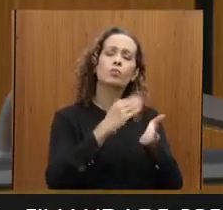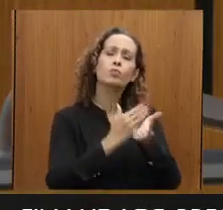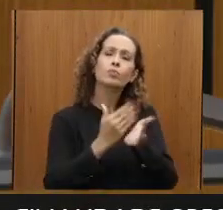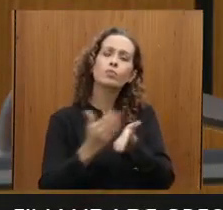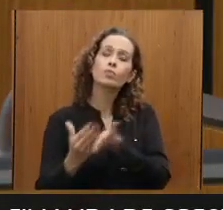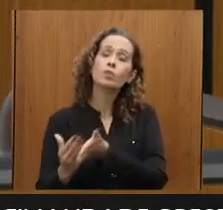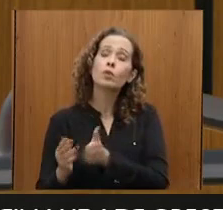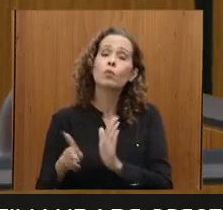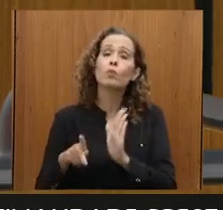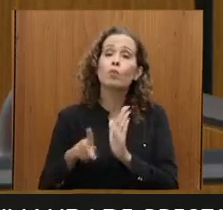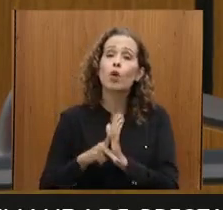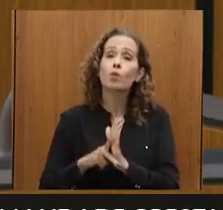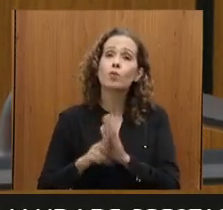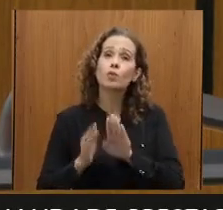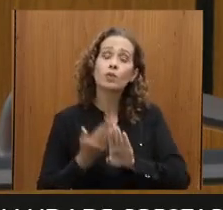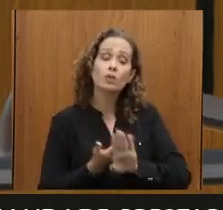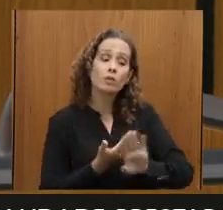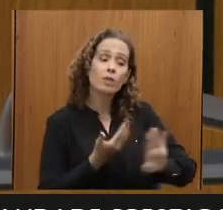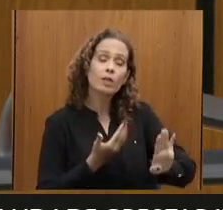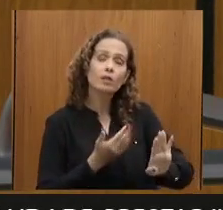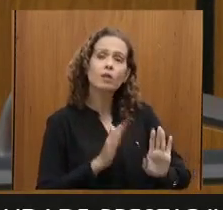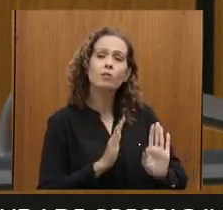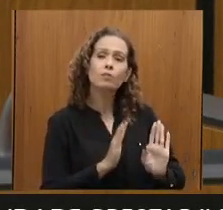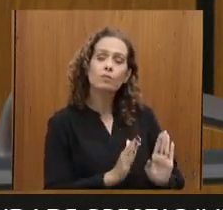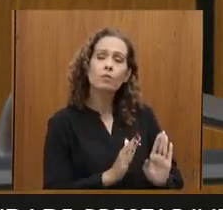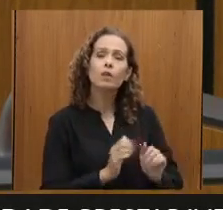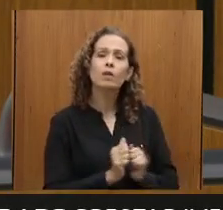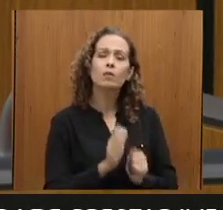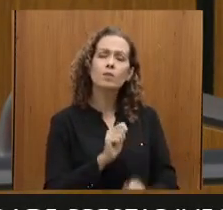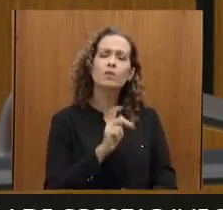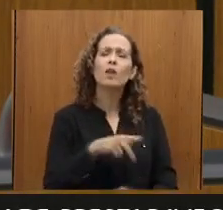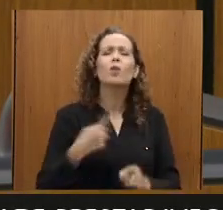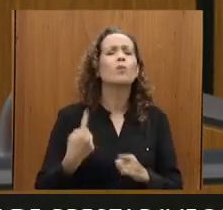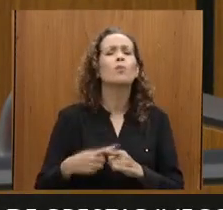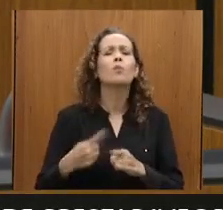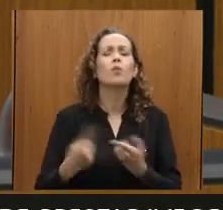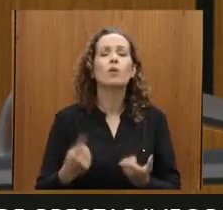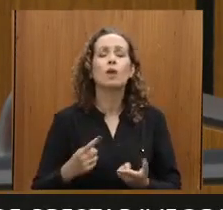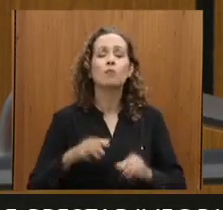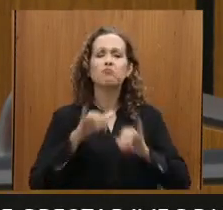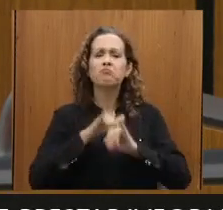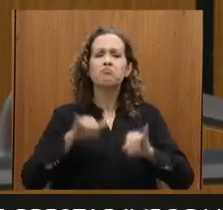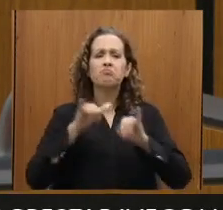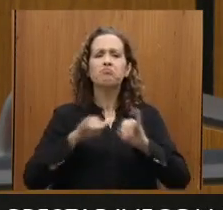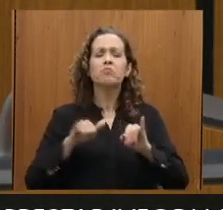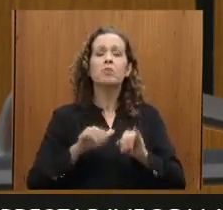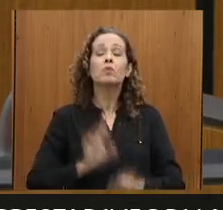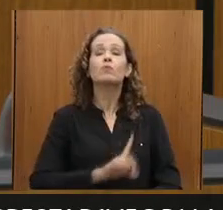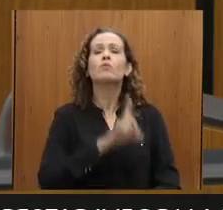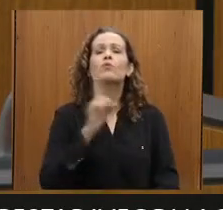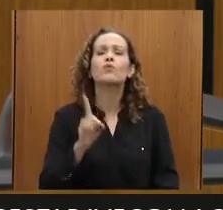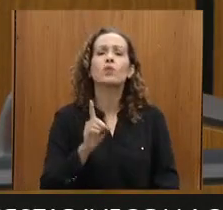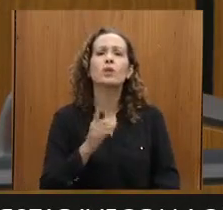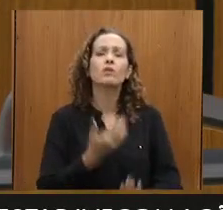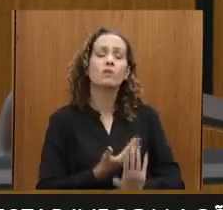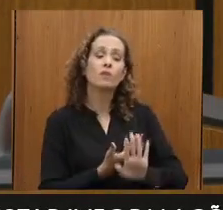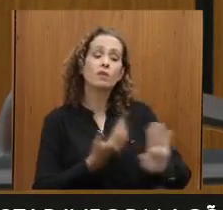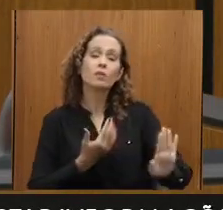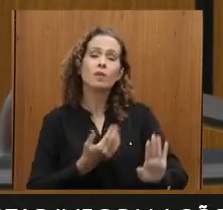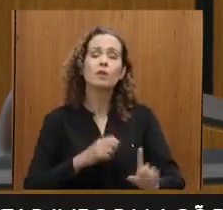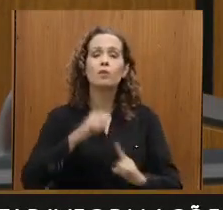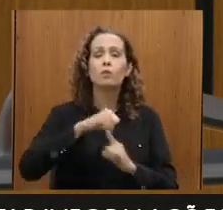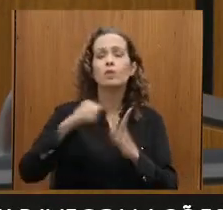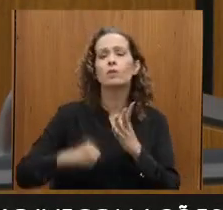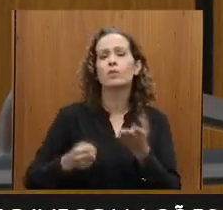aposentadoria, por que, então, não dizer a data de afastamento que será paga mensalmente? Tal